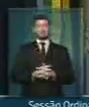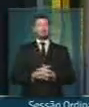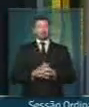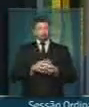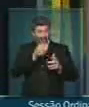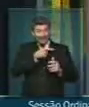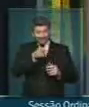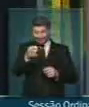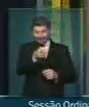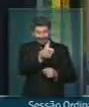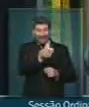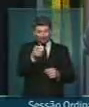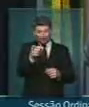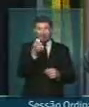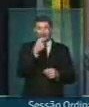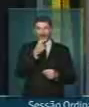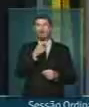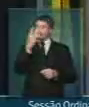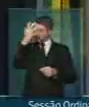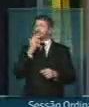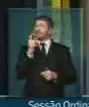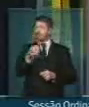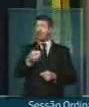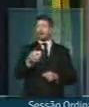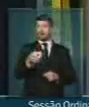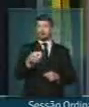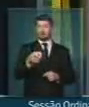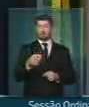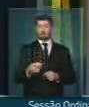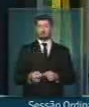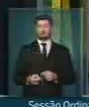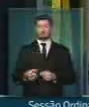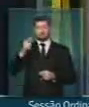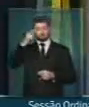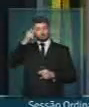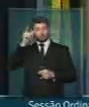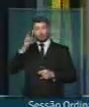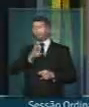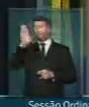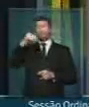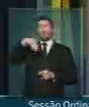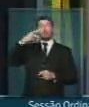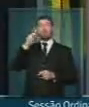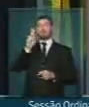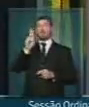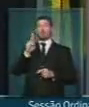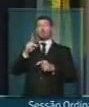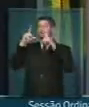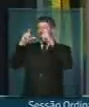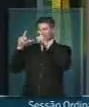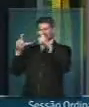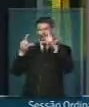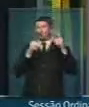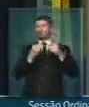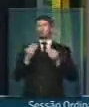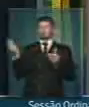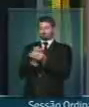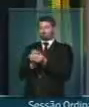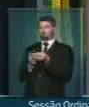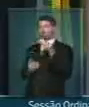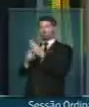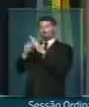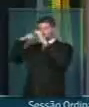Vocês estão rindo? É coisa séria. Nós ontem estivemos no Ministério Público, entregamos as fotos, entregamos um